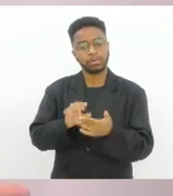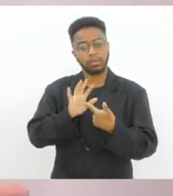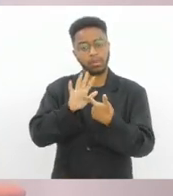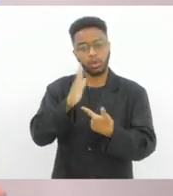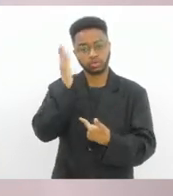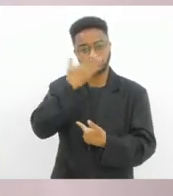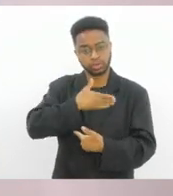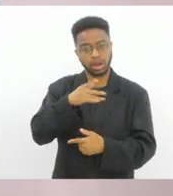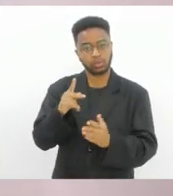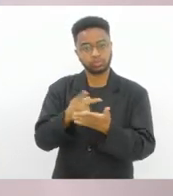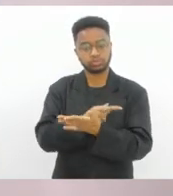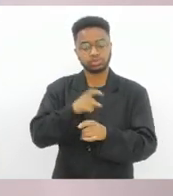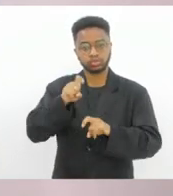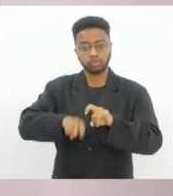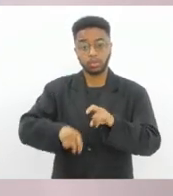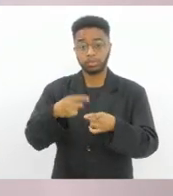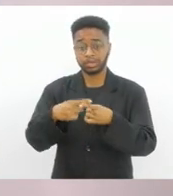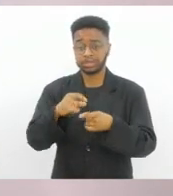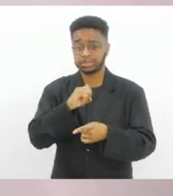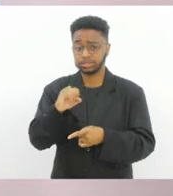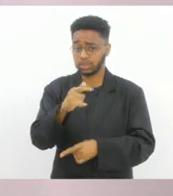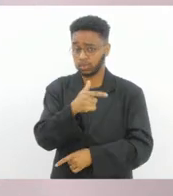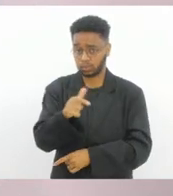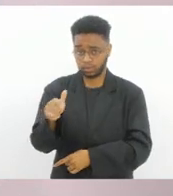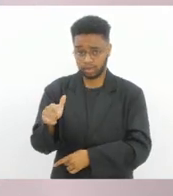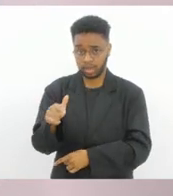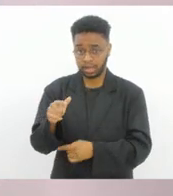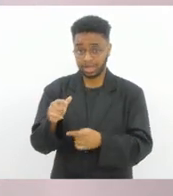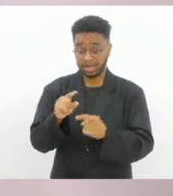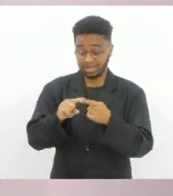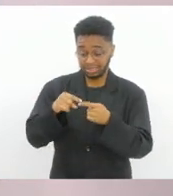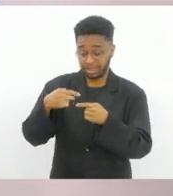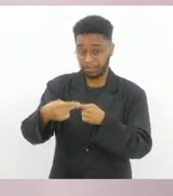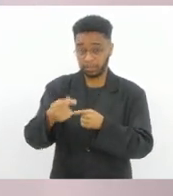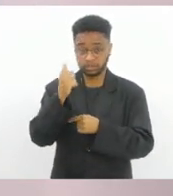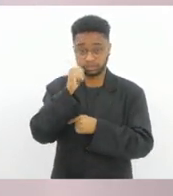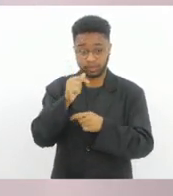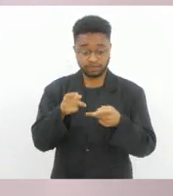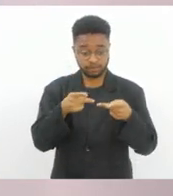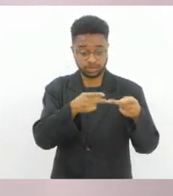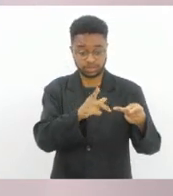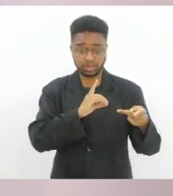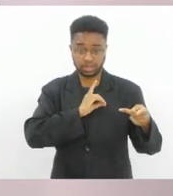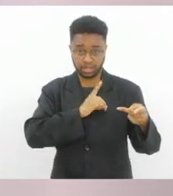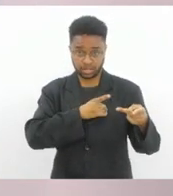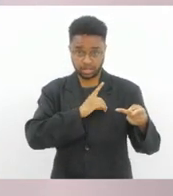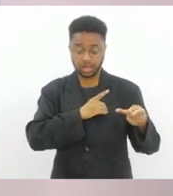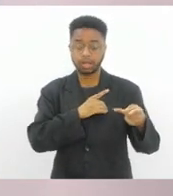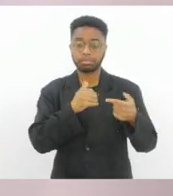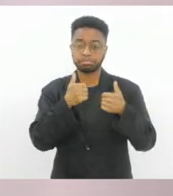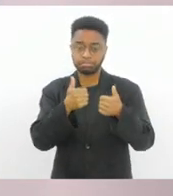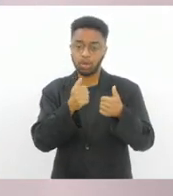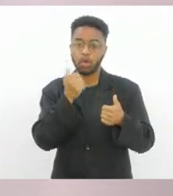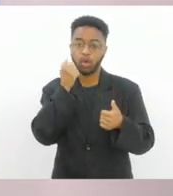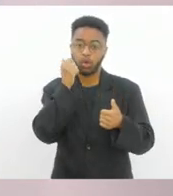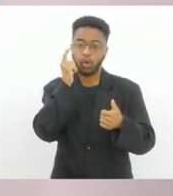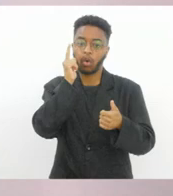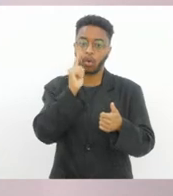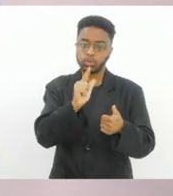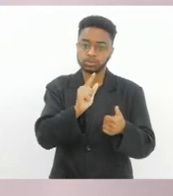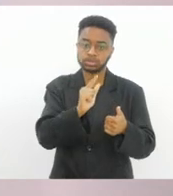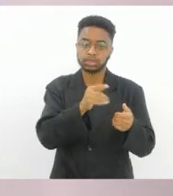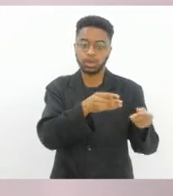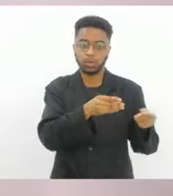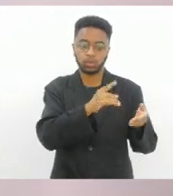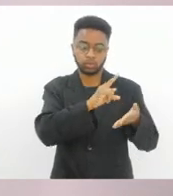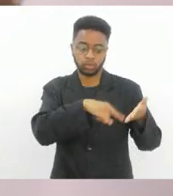estupro. Porque, senão, se ela foi depois para a delegacia e aí conseguiu o encaminhamento do delegado ou